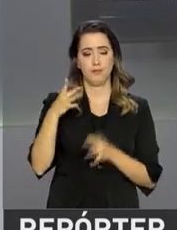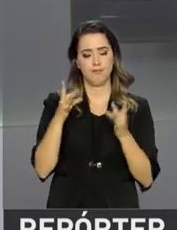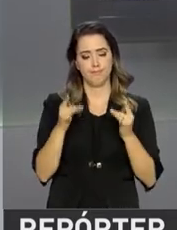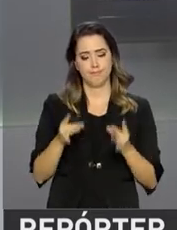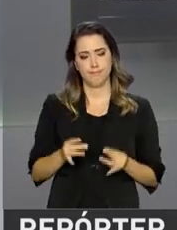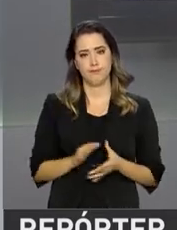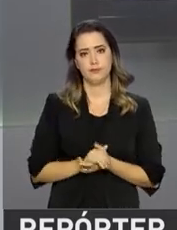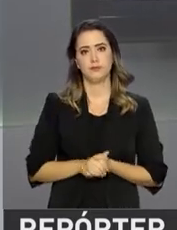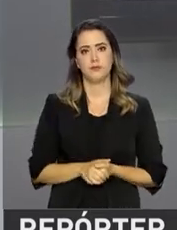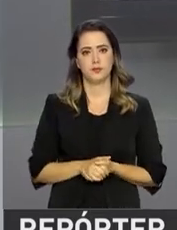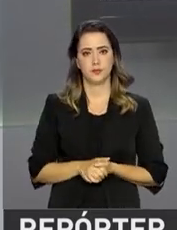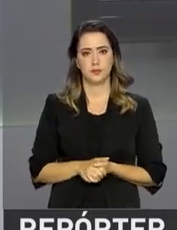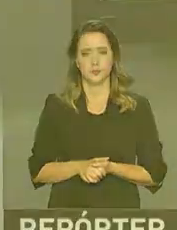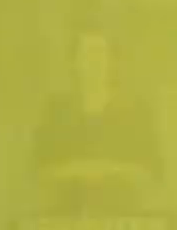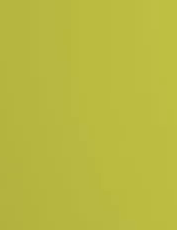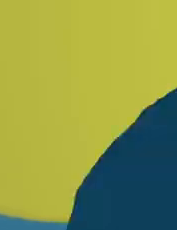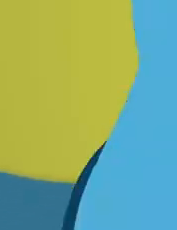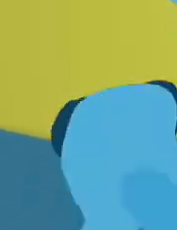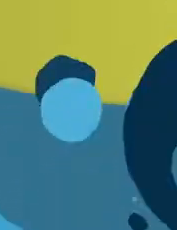mais detalhes.